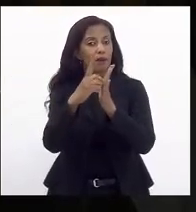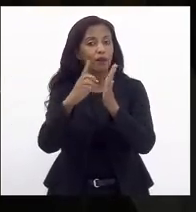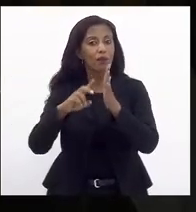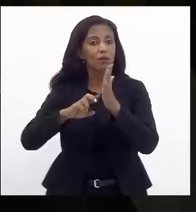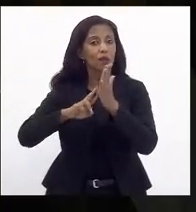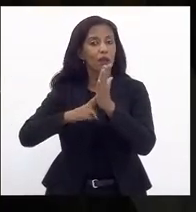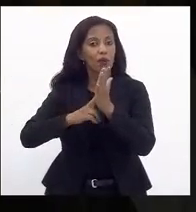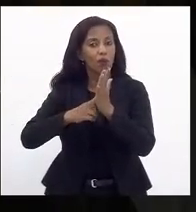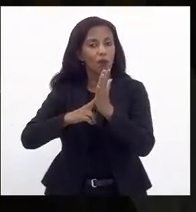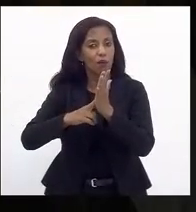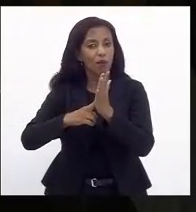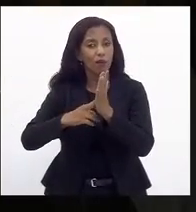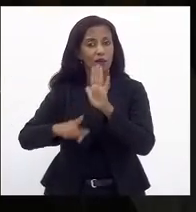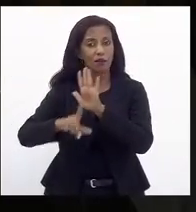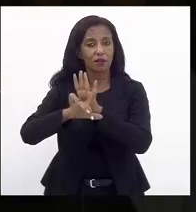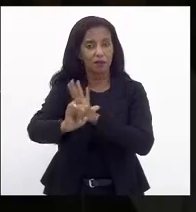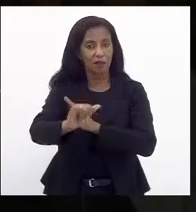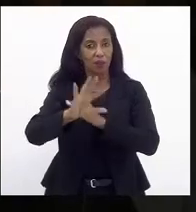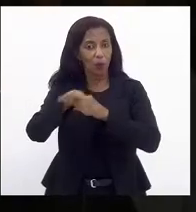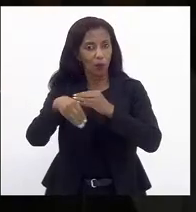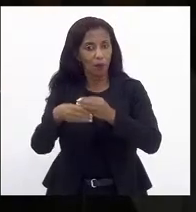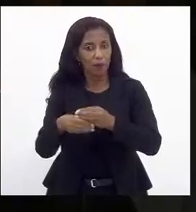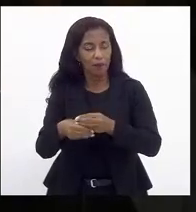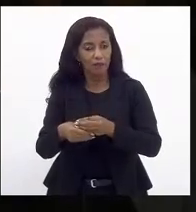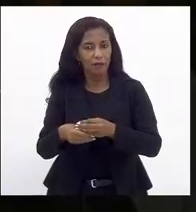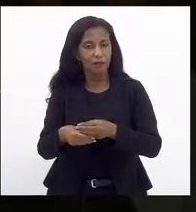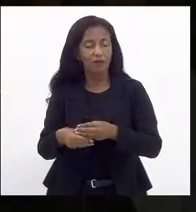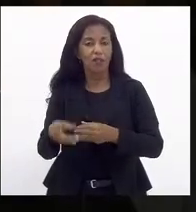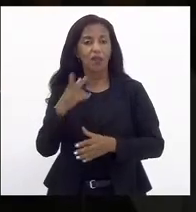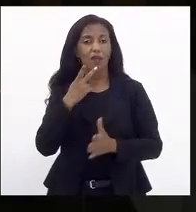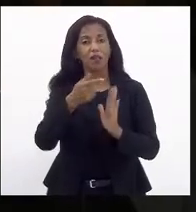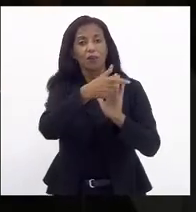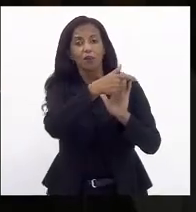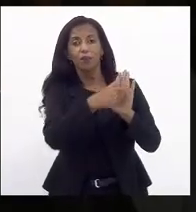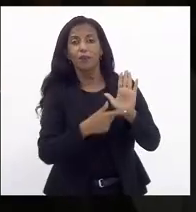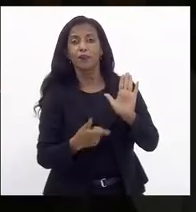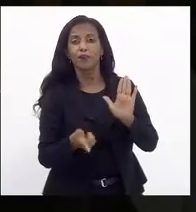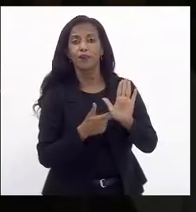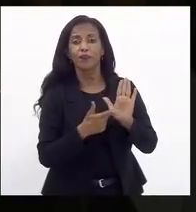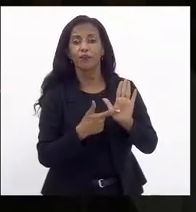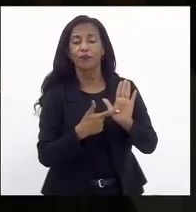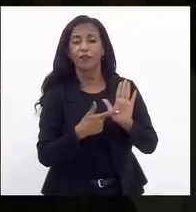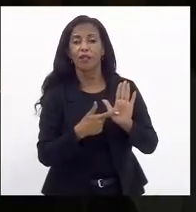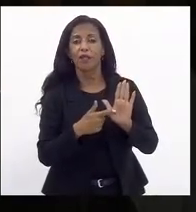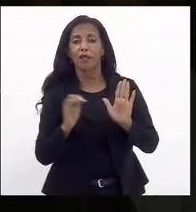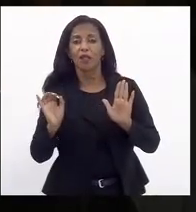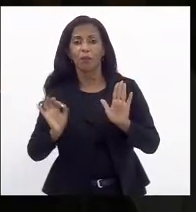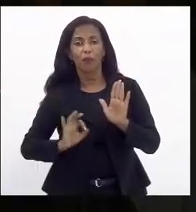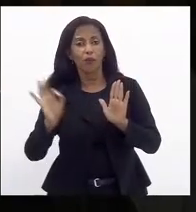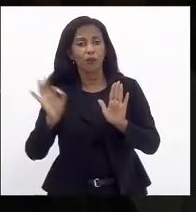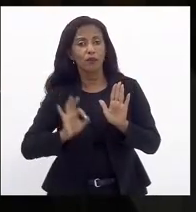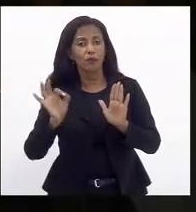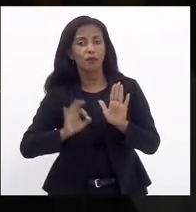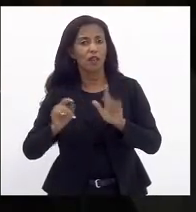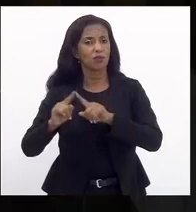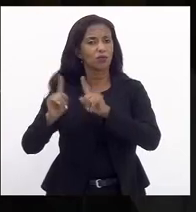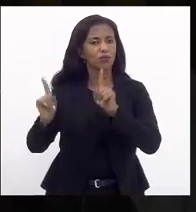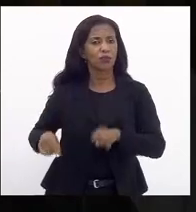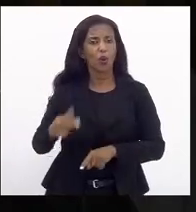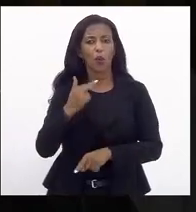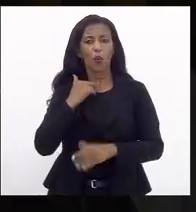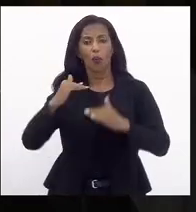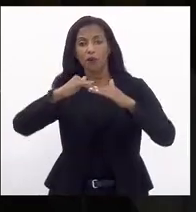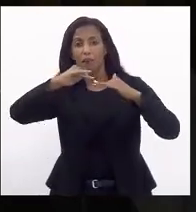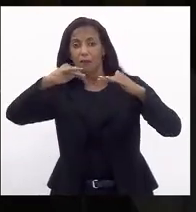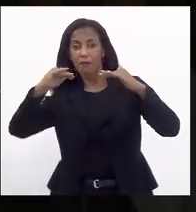regulamenta essa lei complementar ele diz que ali conta dos Servidores não